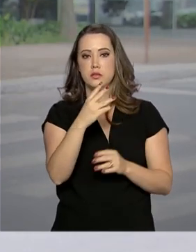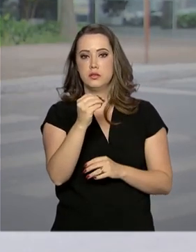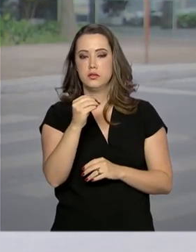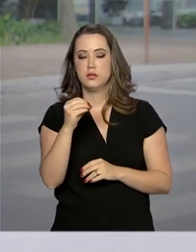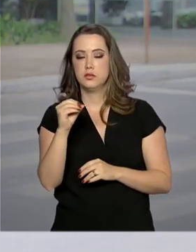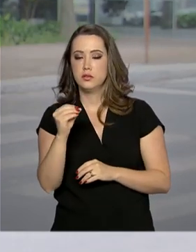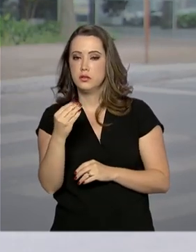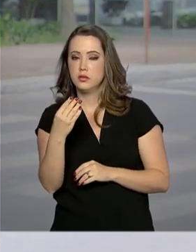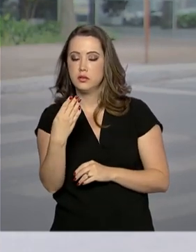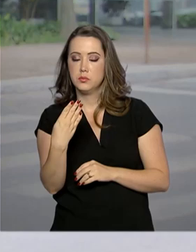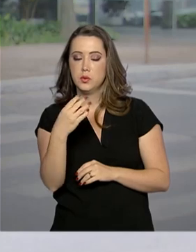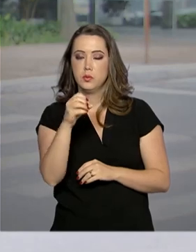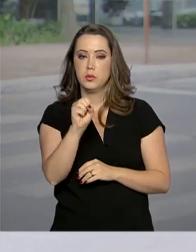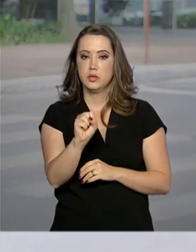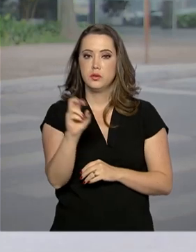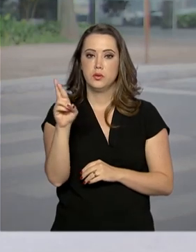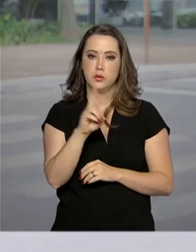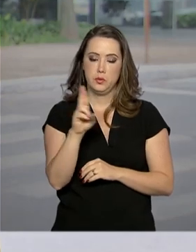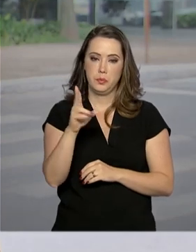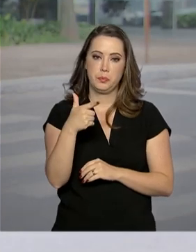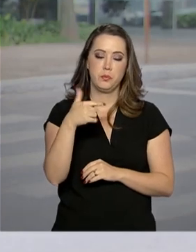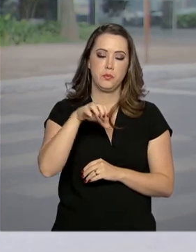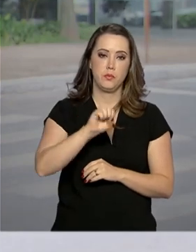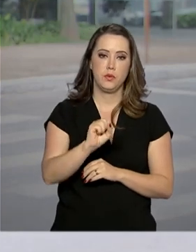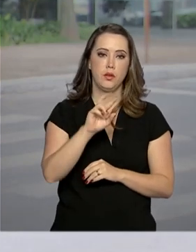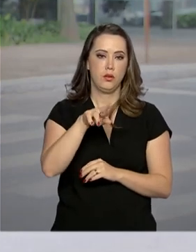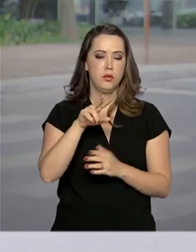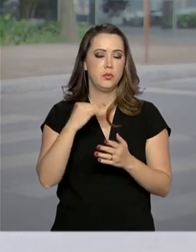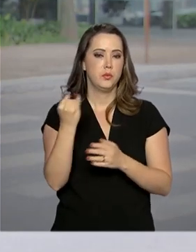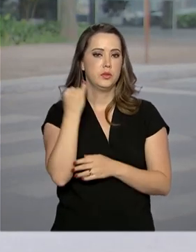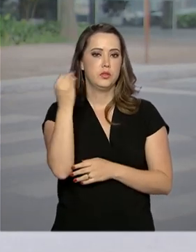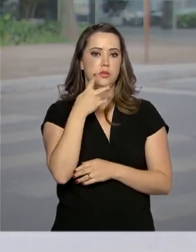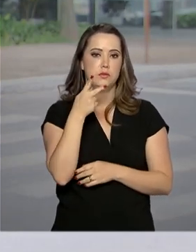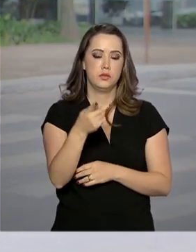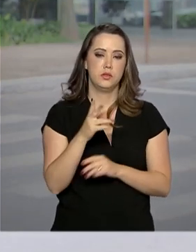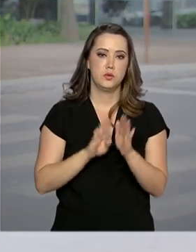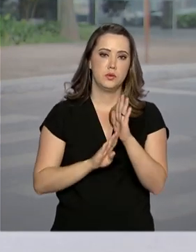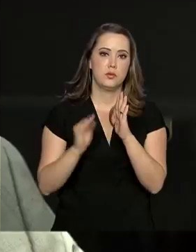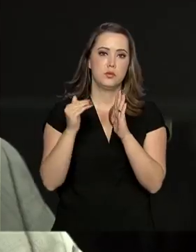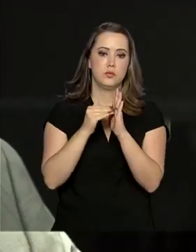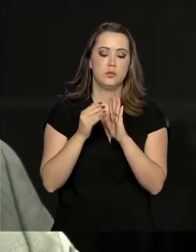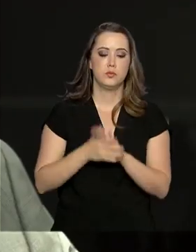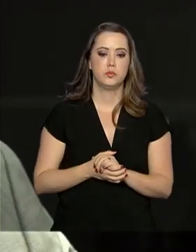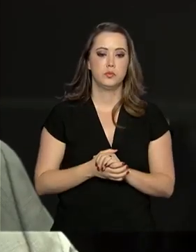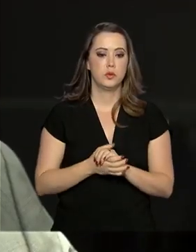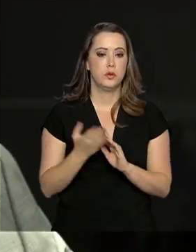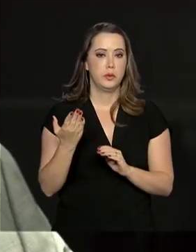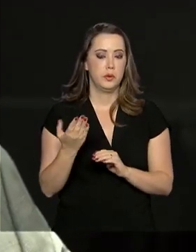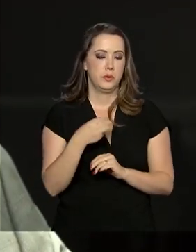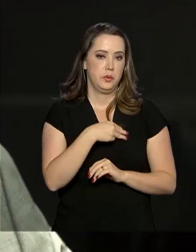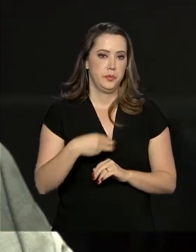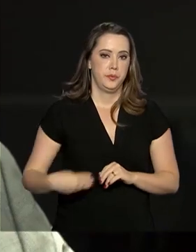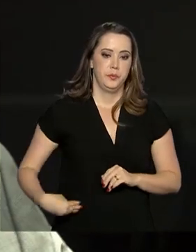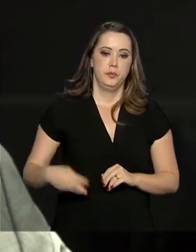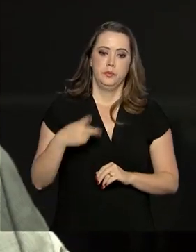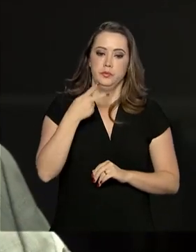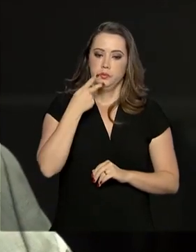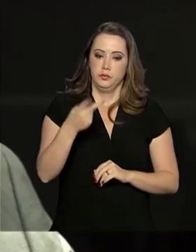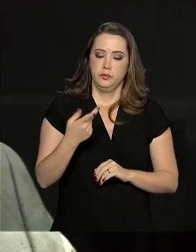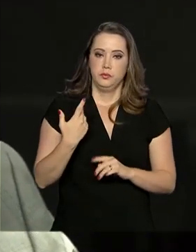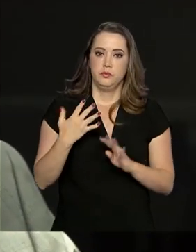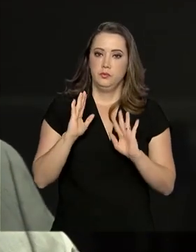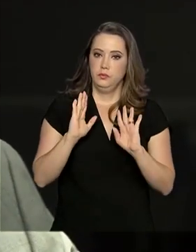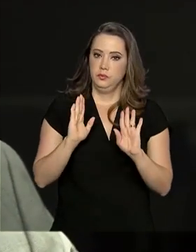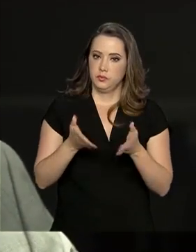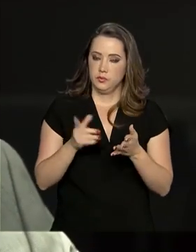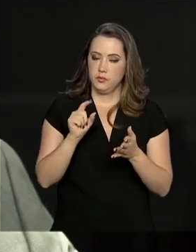2018 e essa diferença serviu de base para o reajuste eo ministro abrahan ventral be adiantou